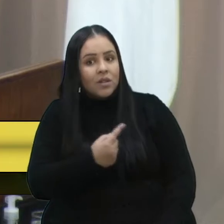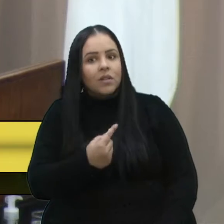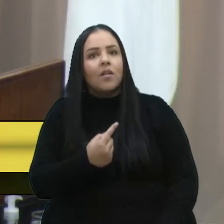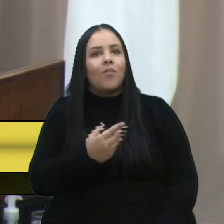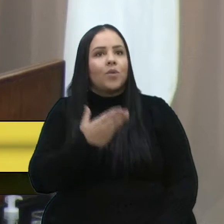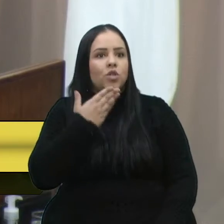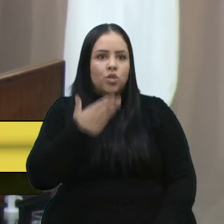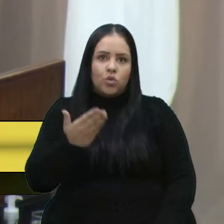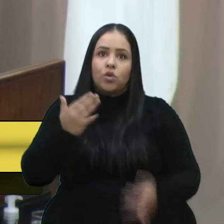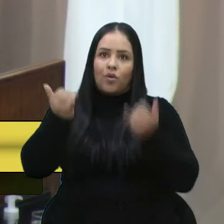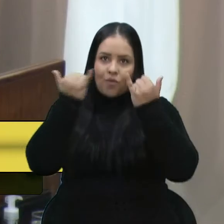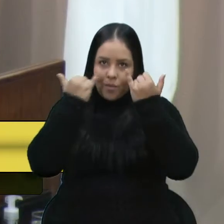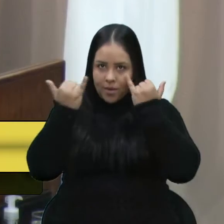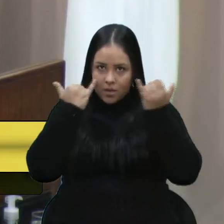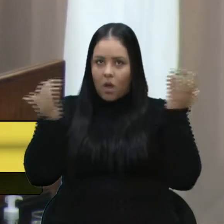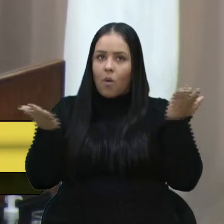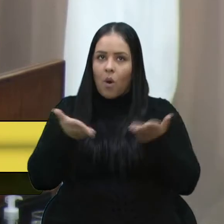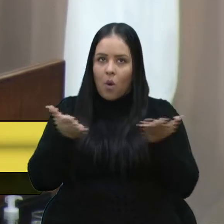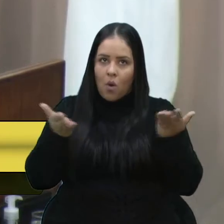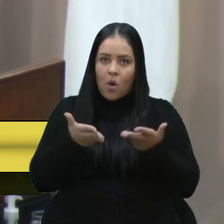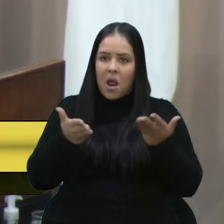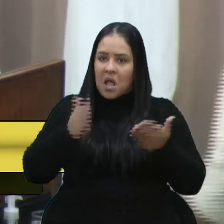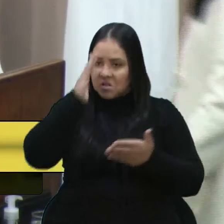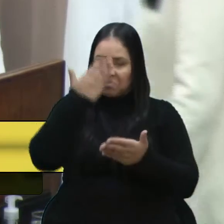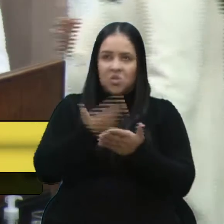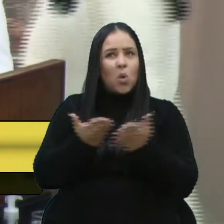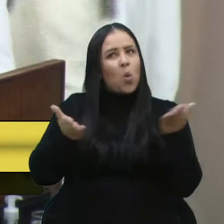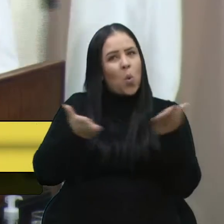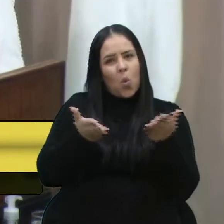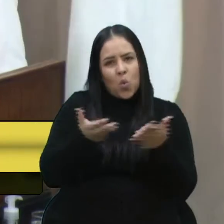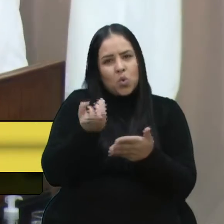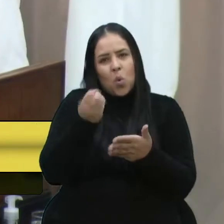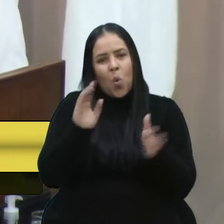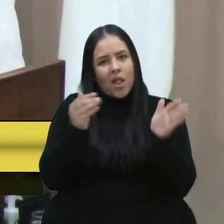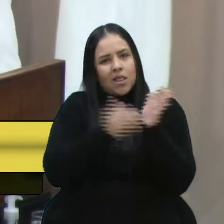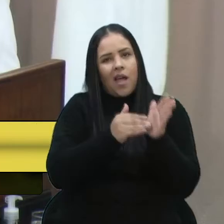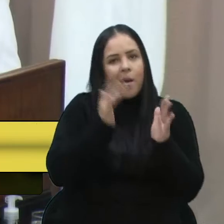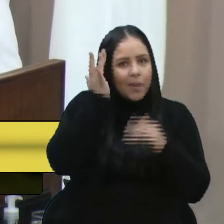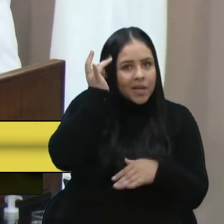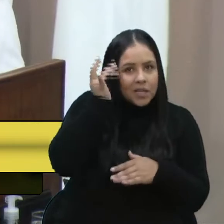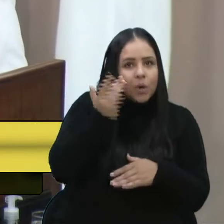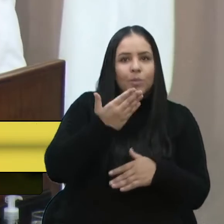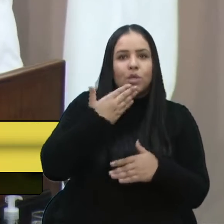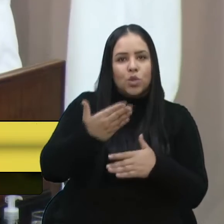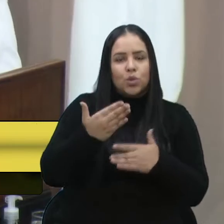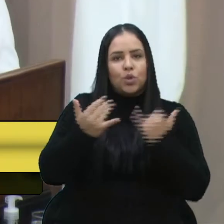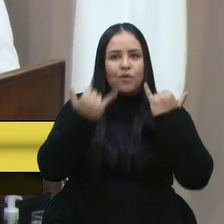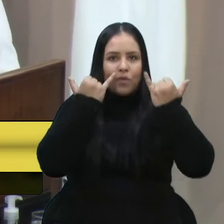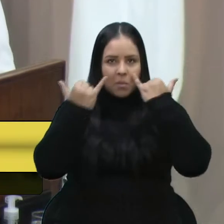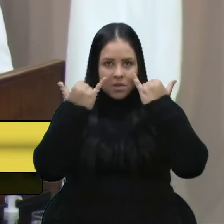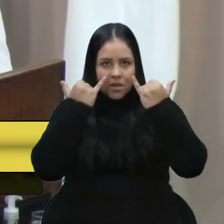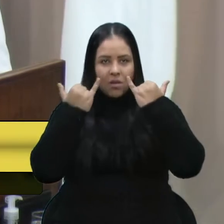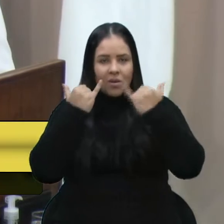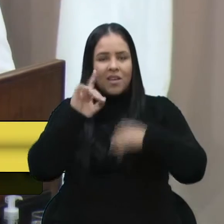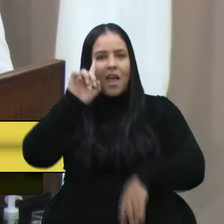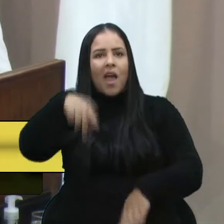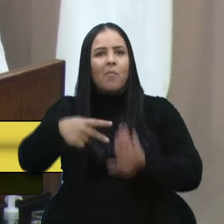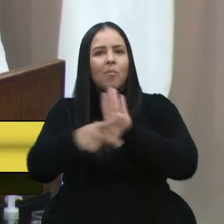de informação, provavelmente hoje ou no máximo amanhã, sobre